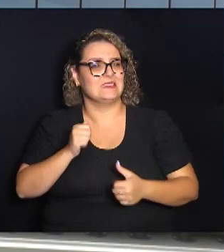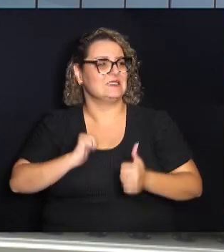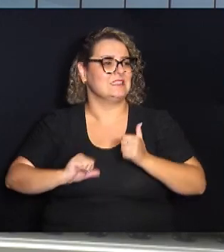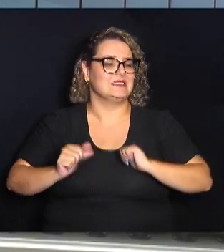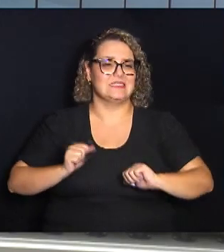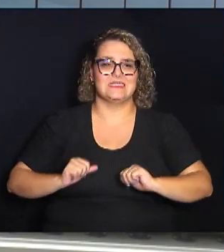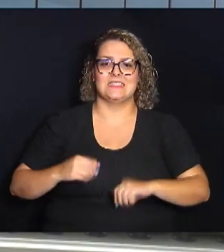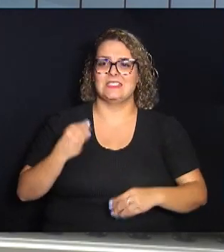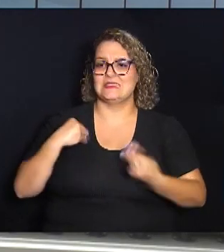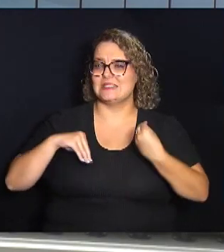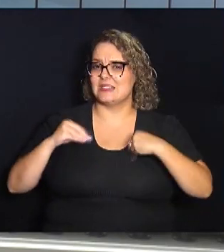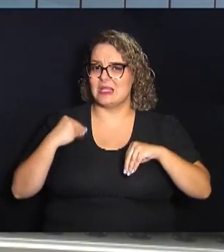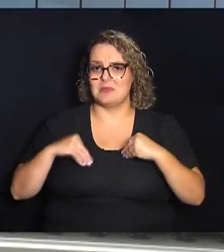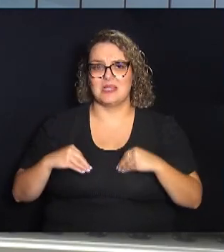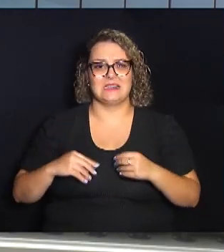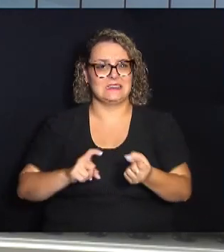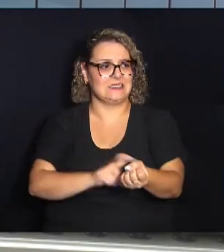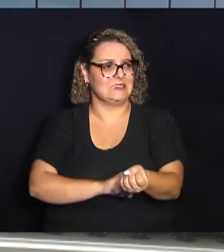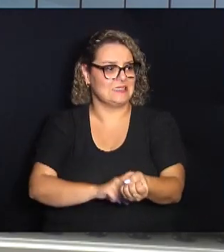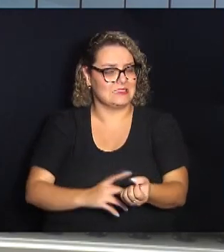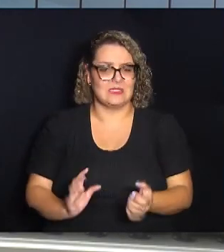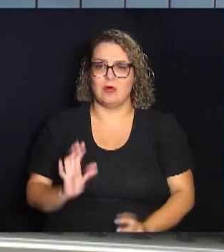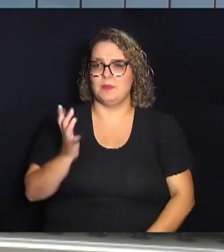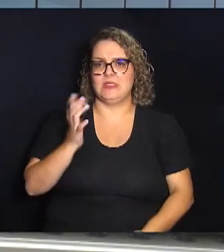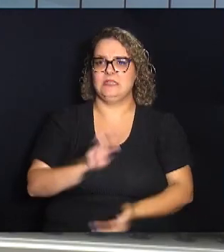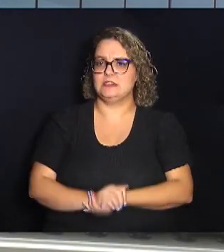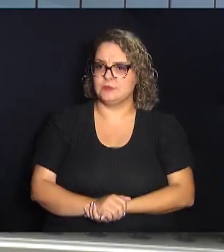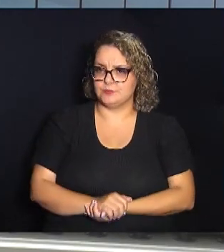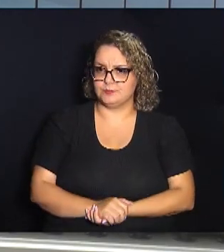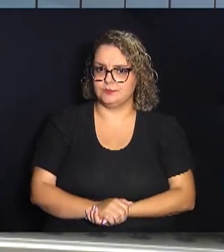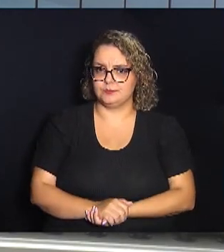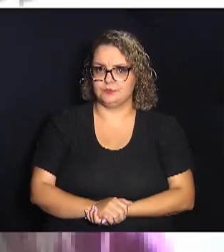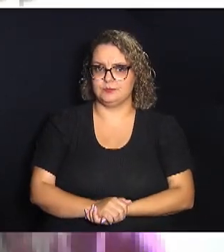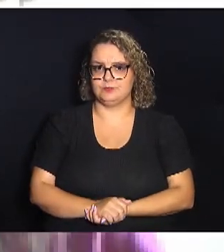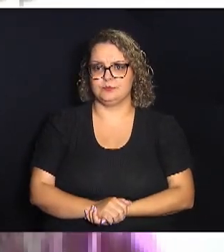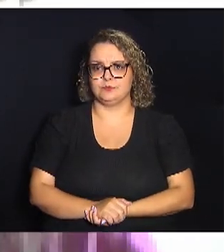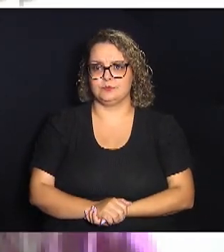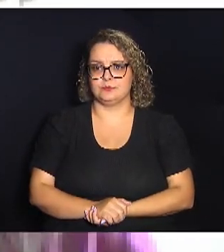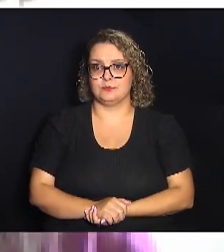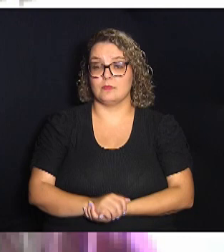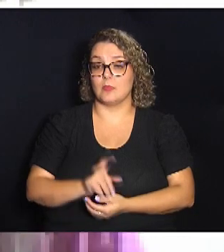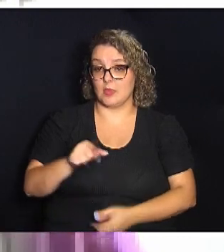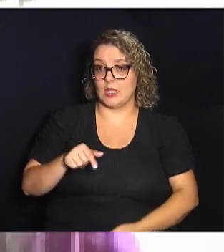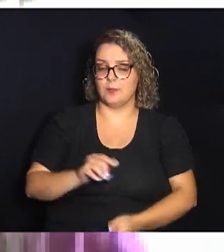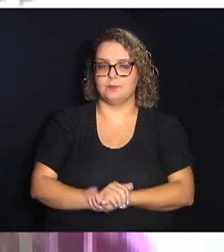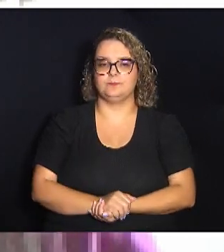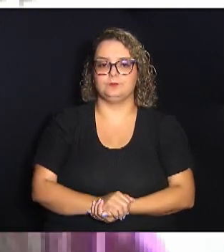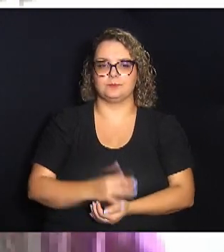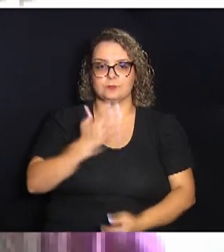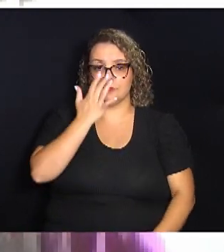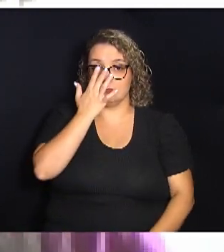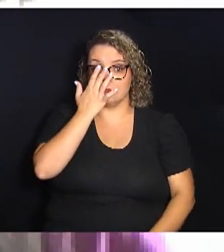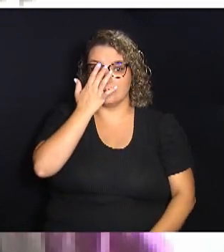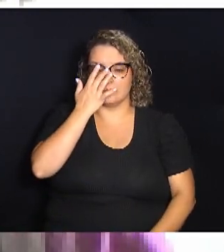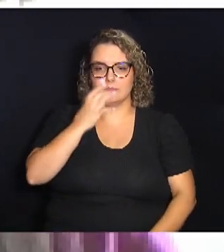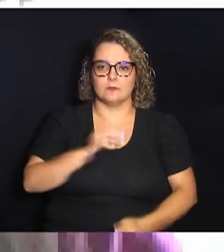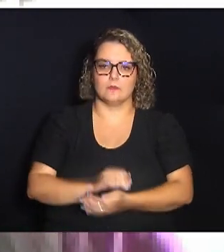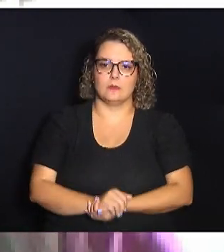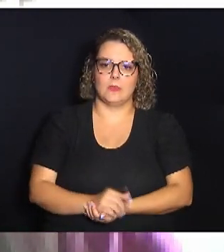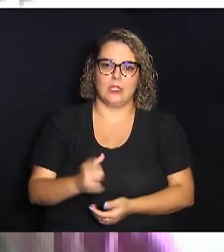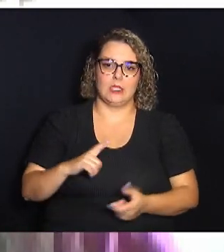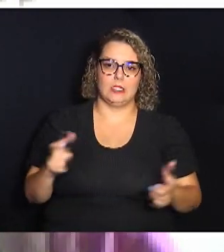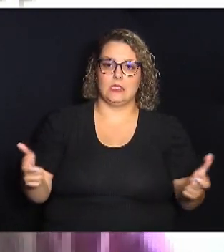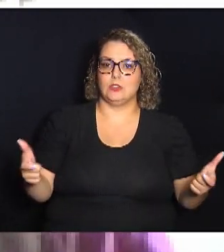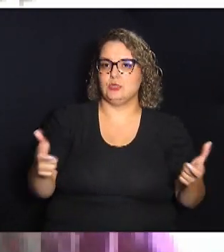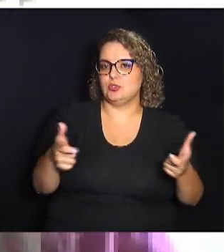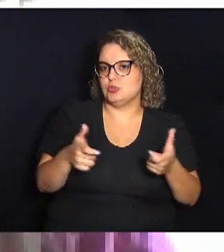ansiedade, depressão, irritabilidade, eles apareçam? Na medida em que há diminuição, né, de